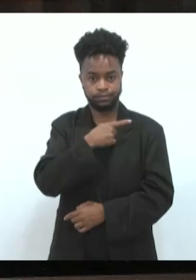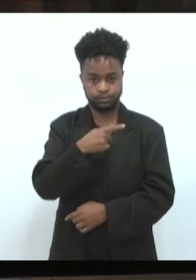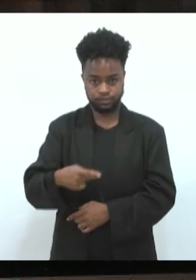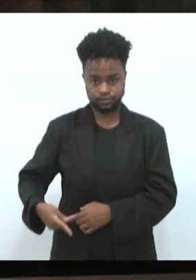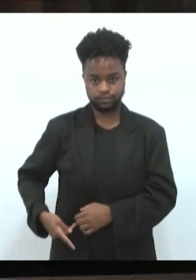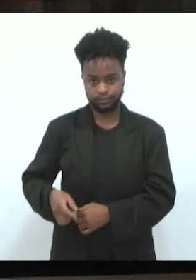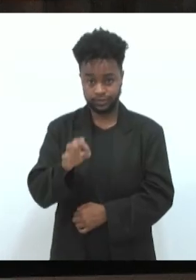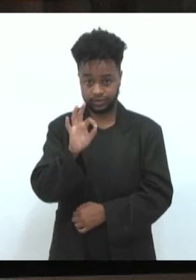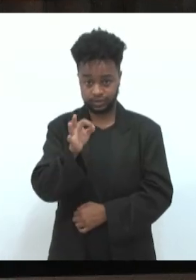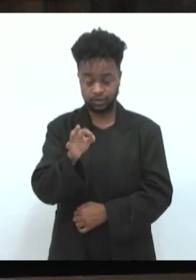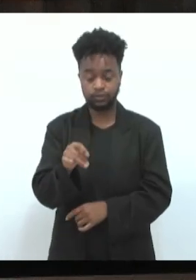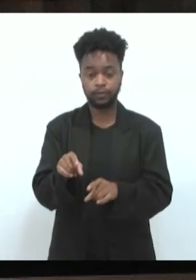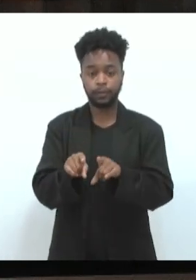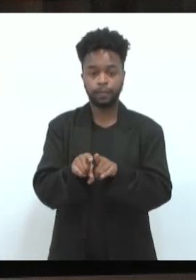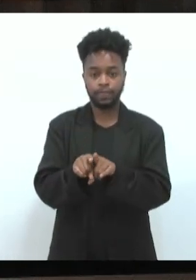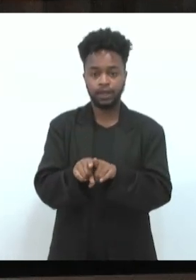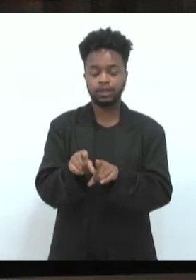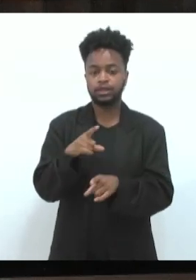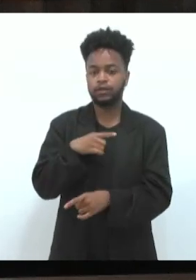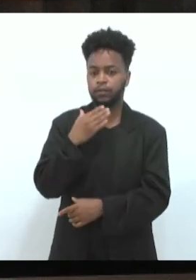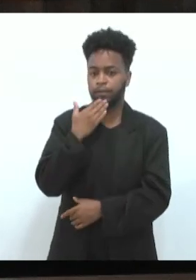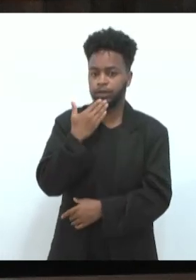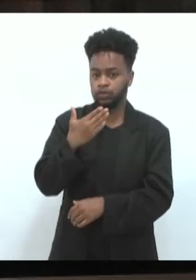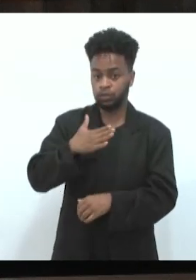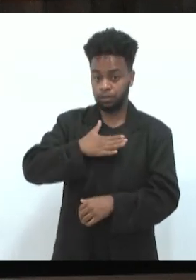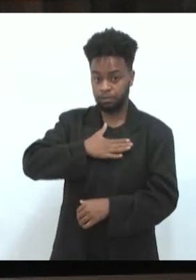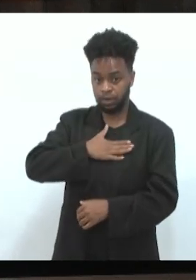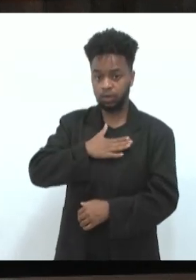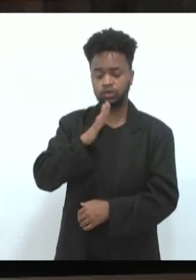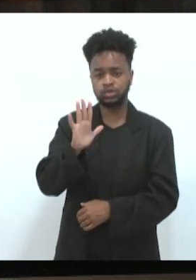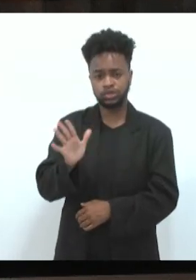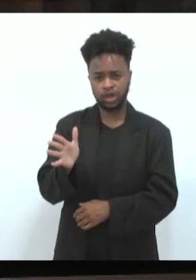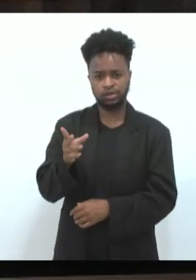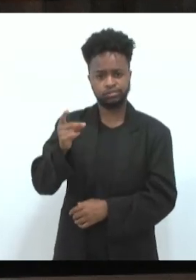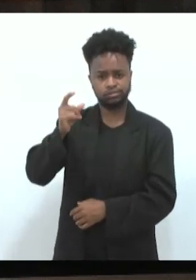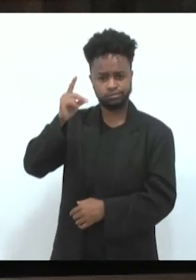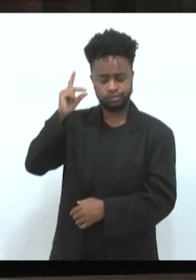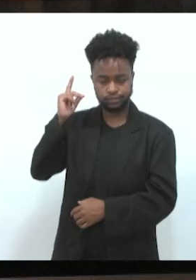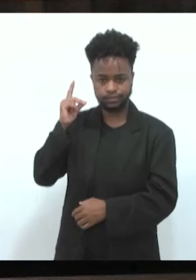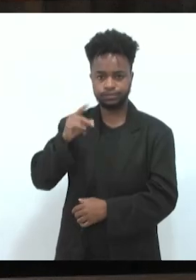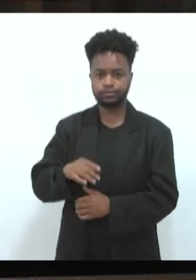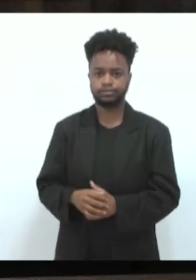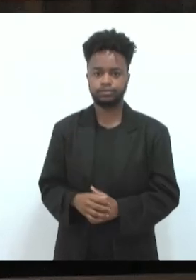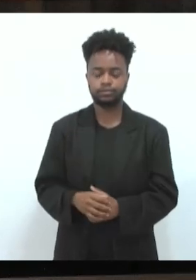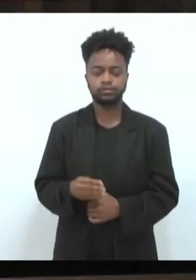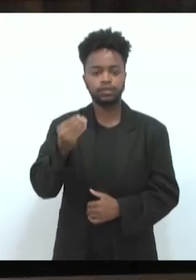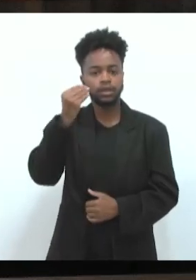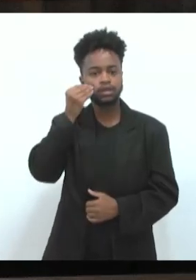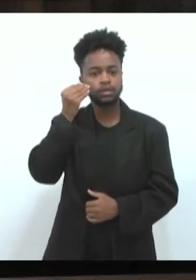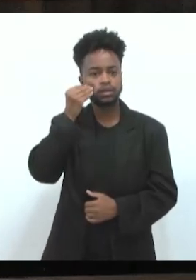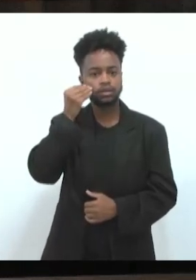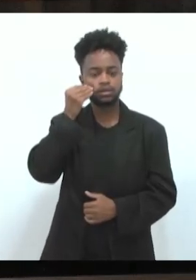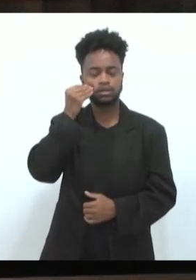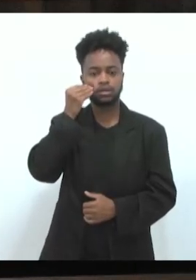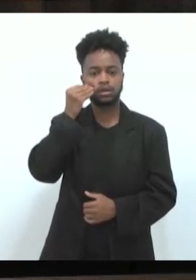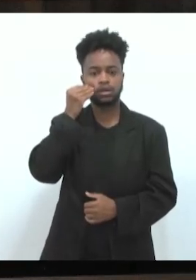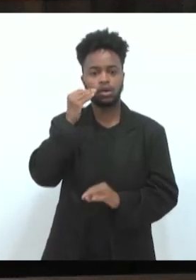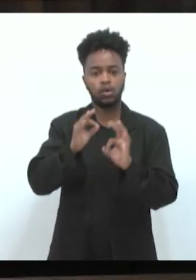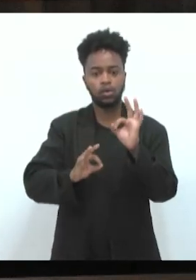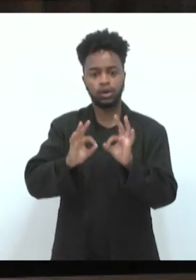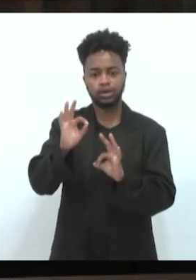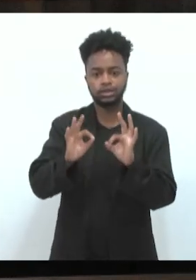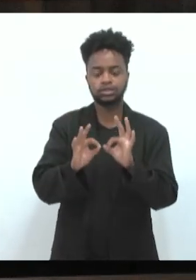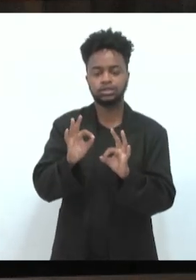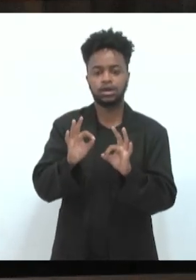né? E foi uma solicitação minha já há bastante tempo, da realização de uma